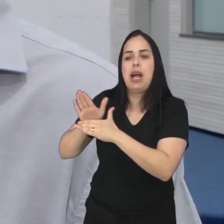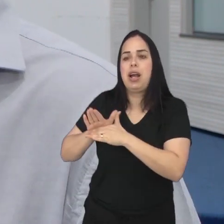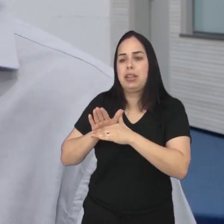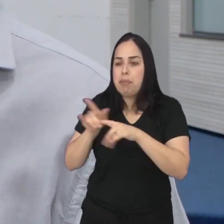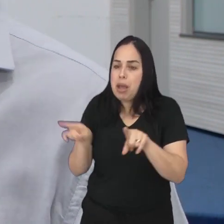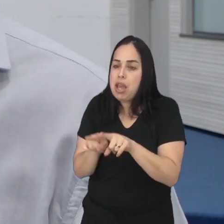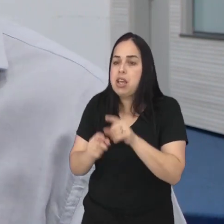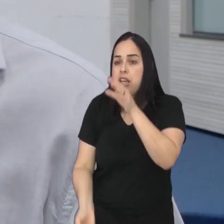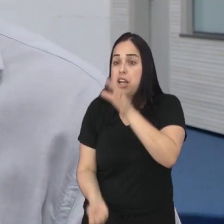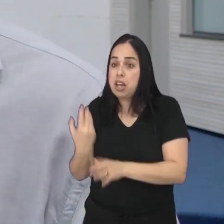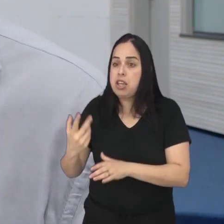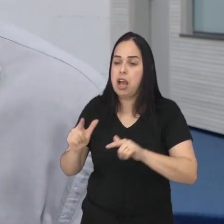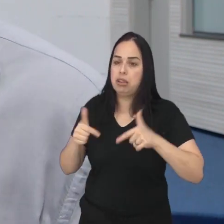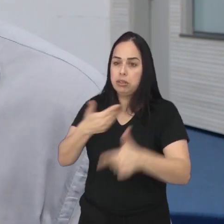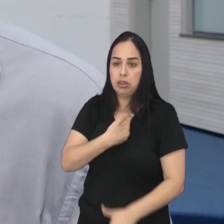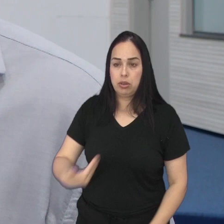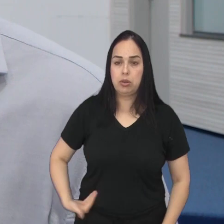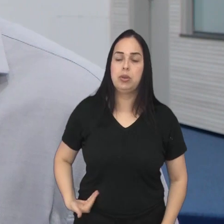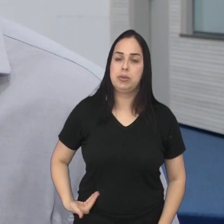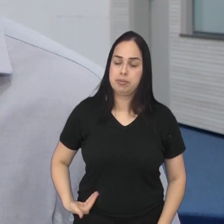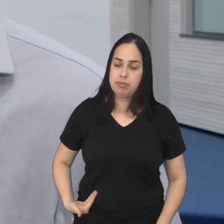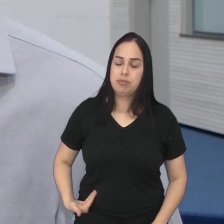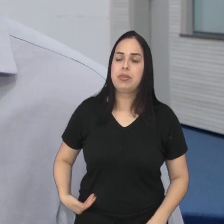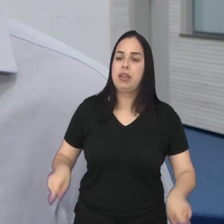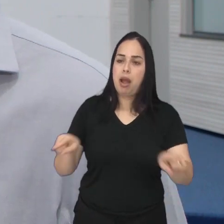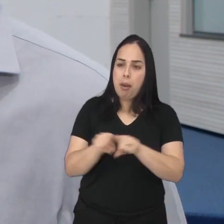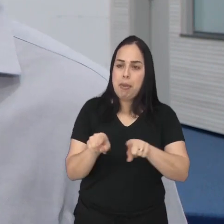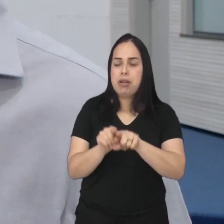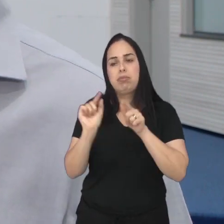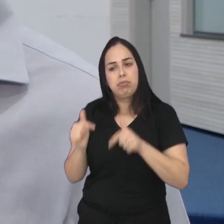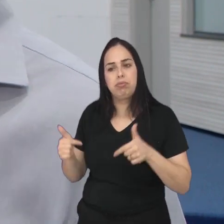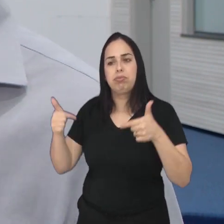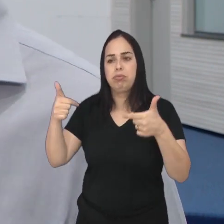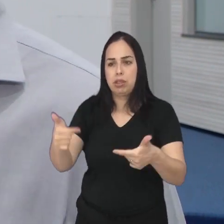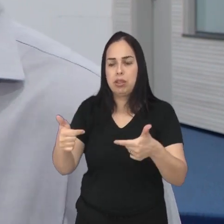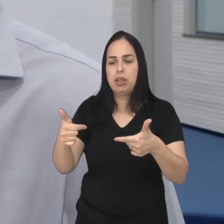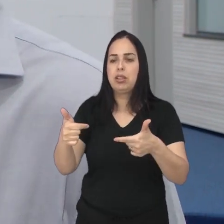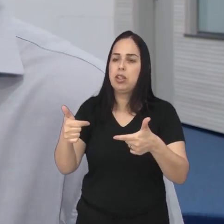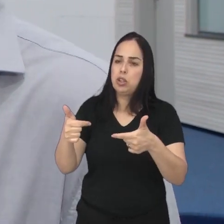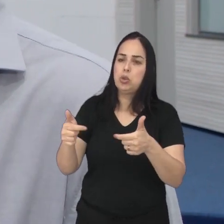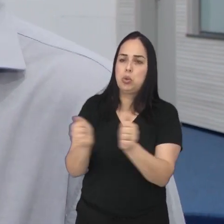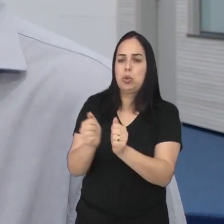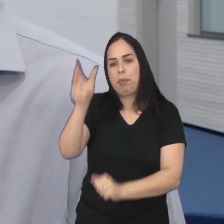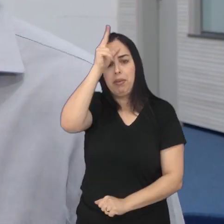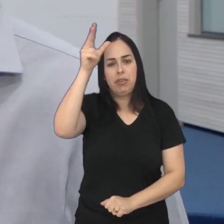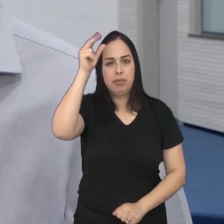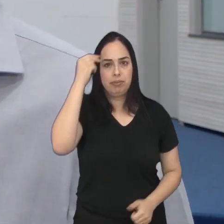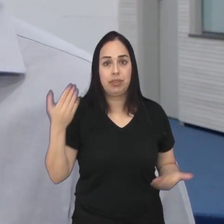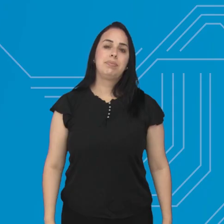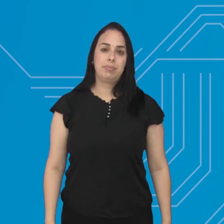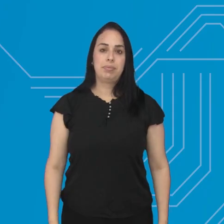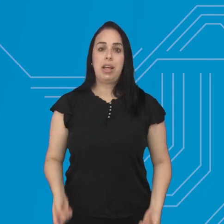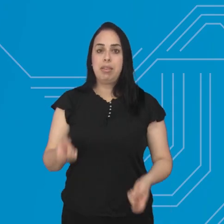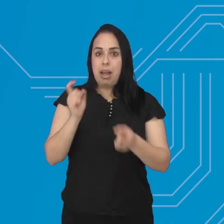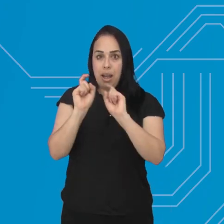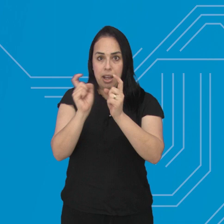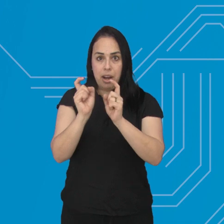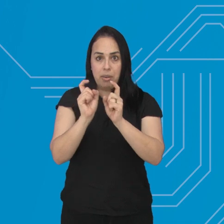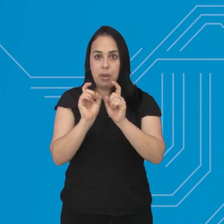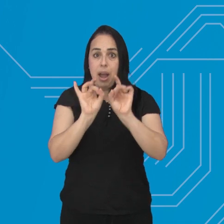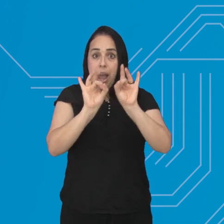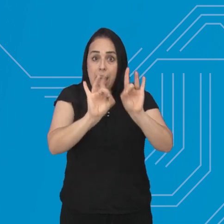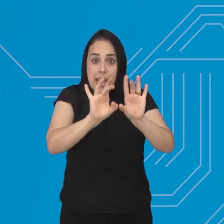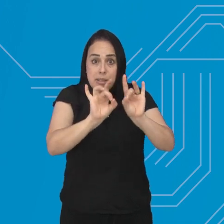para a administração pública, criação de políticas públicas e também de algumas ações da Prefeitura Municipal. E em